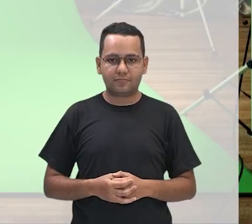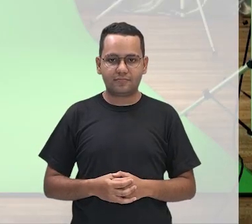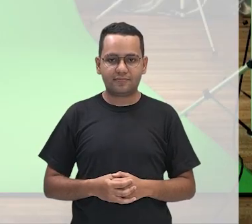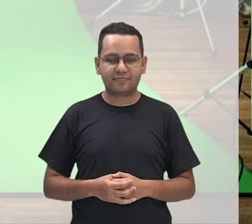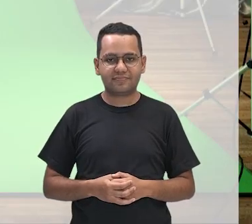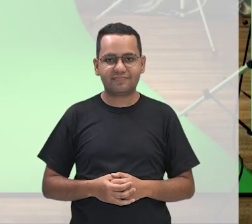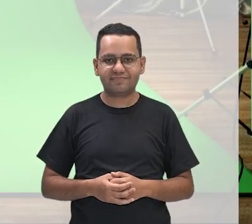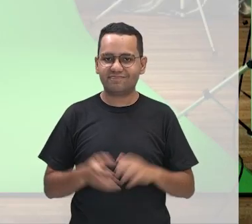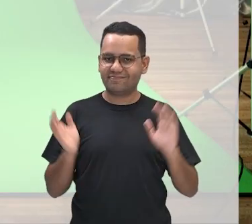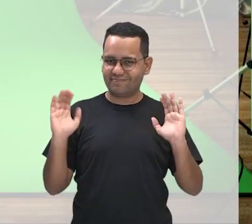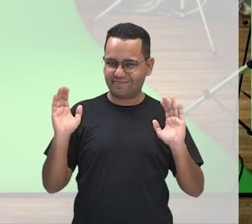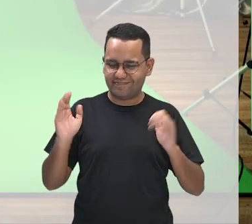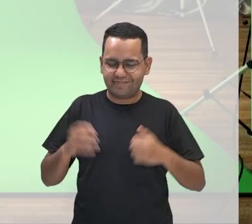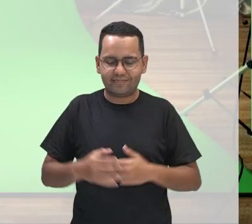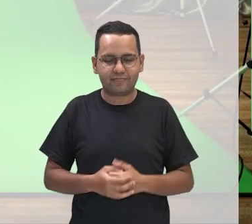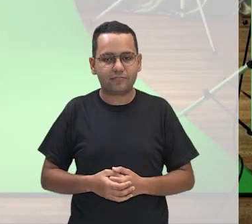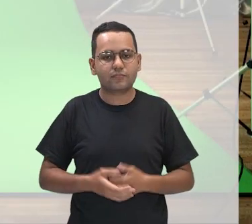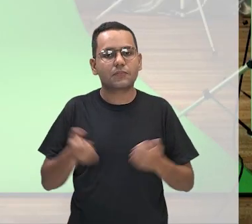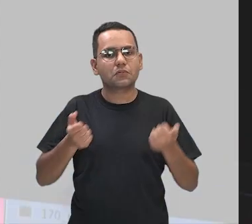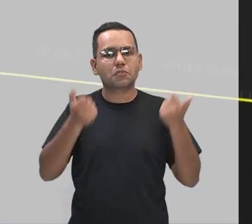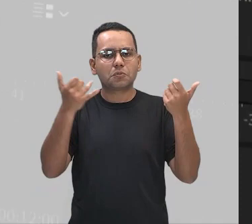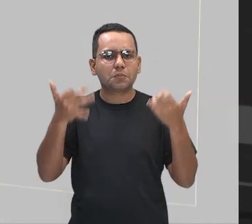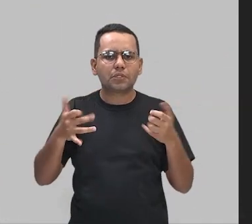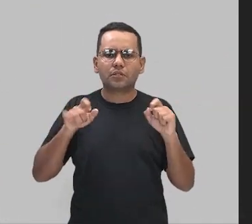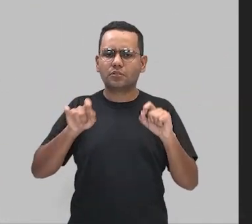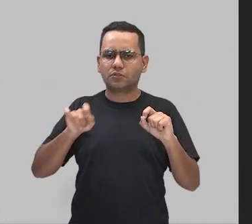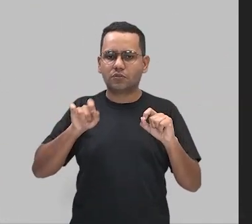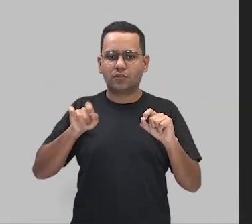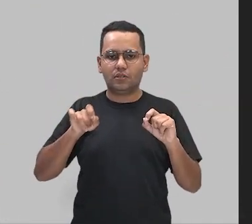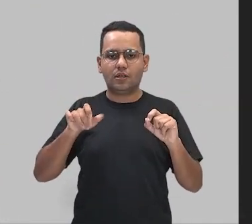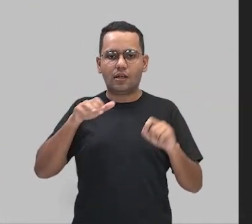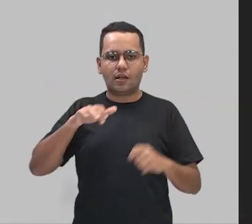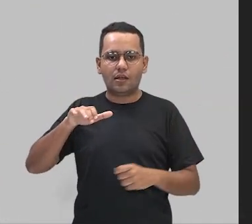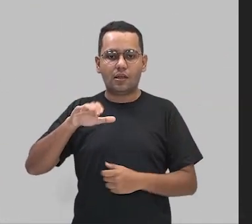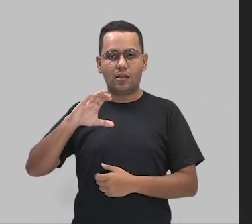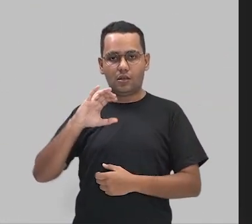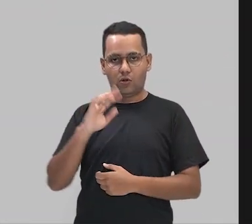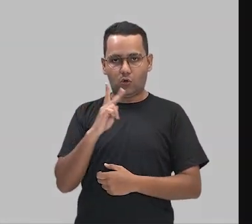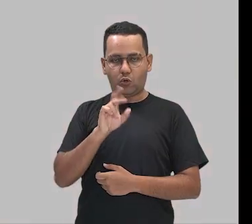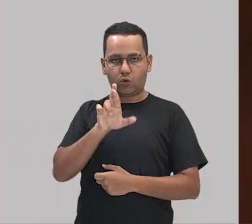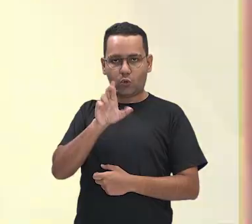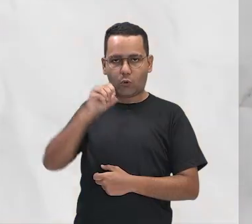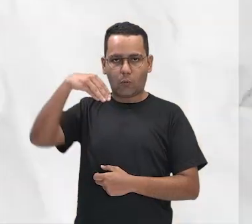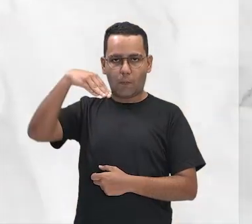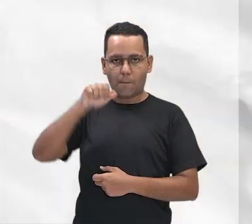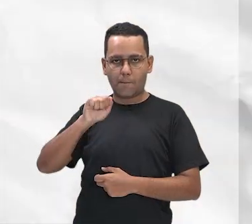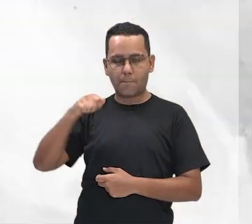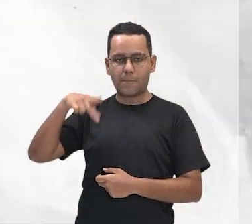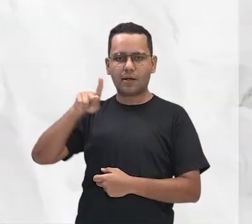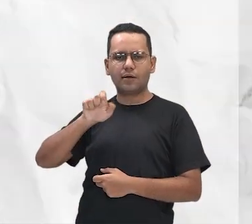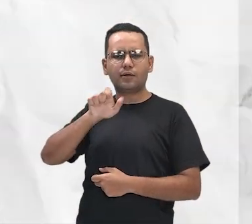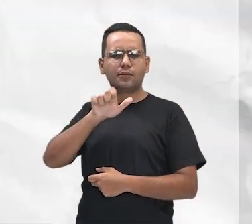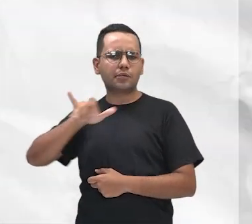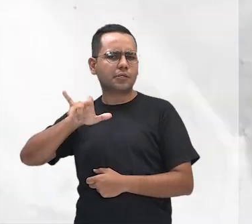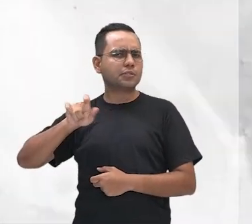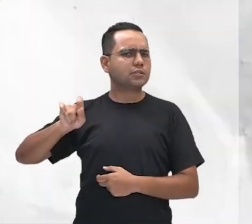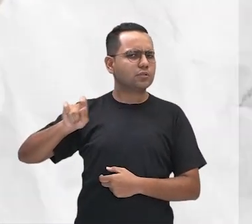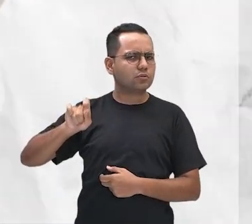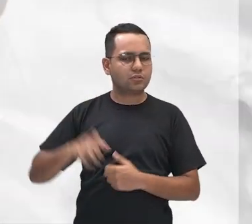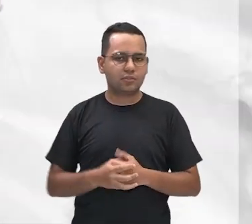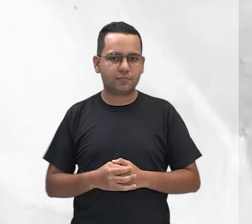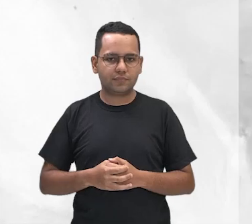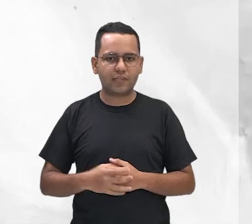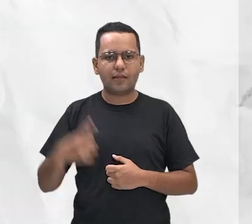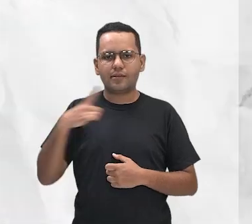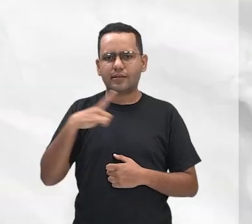Olá, meus queridos! Nós vamos falar sobre um recurso digital chamado Chroma Key. O Chroma Key permite que a gente visite